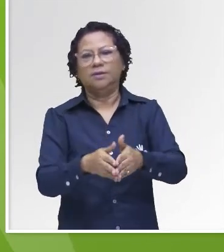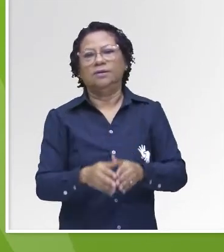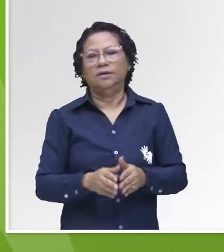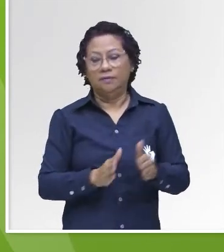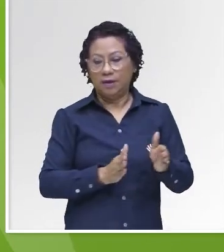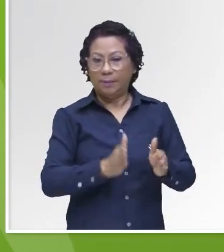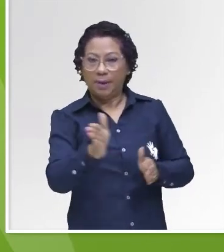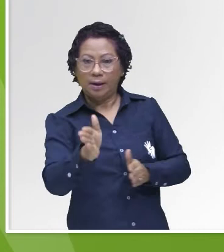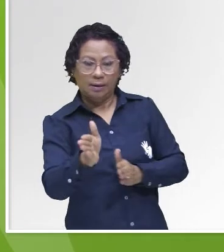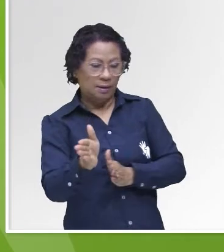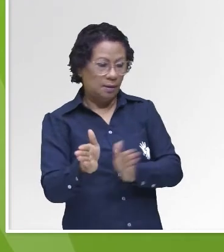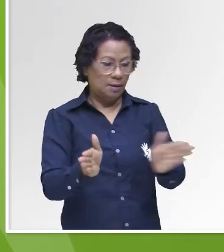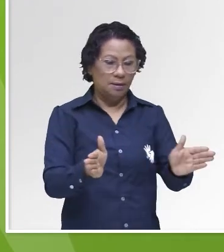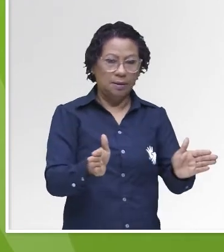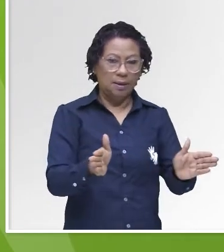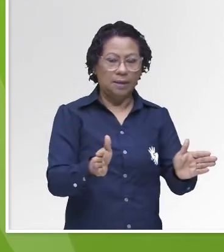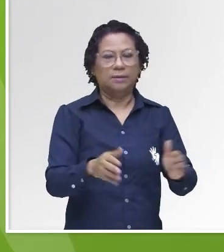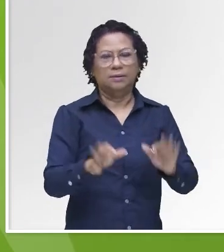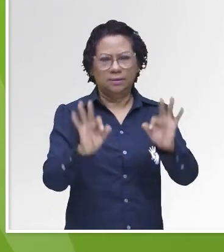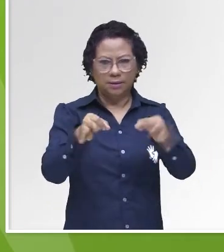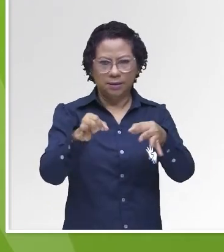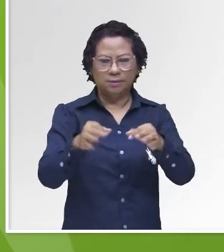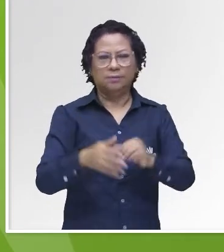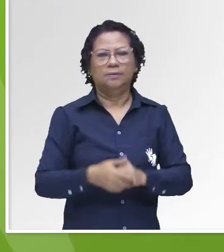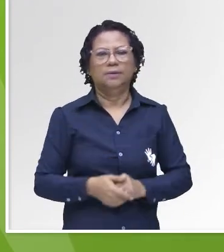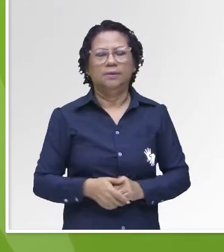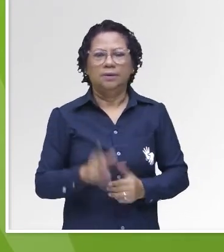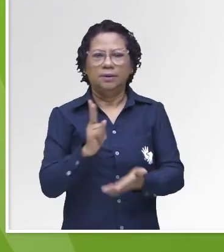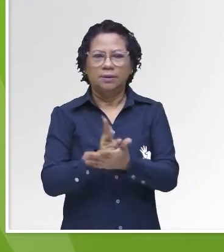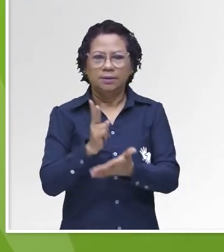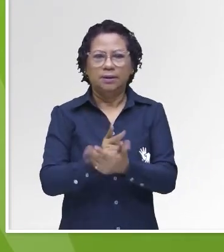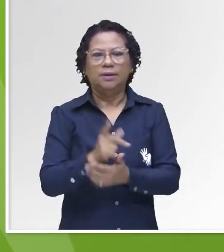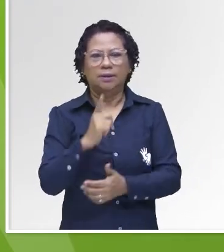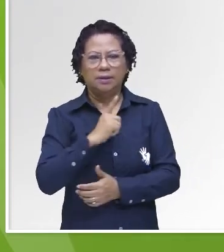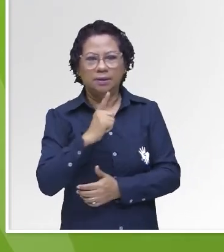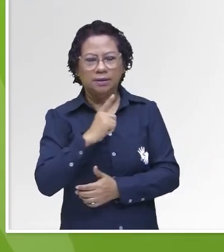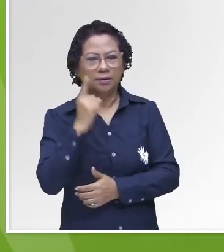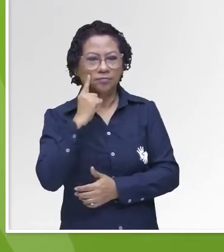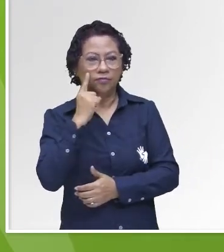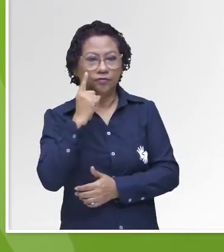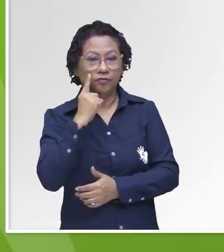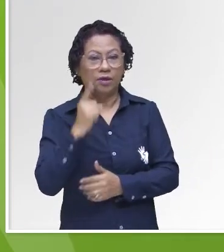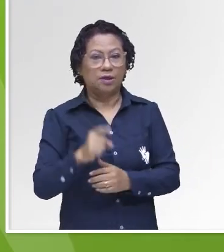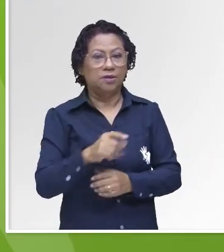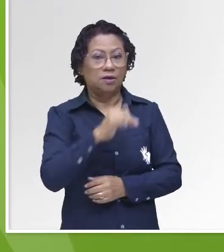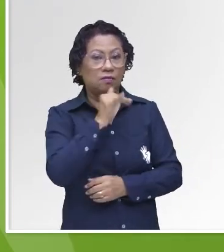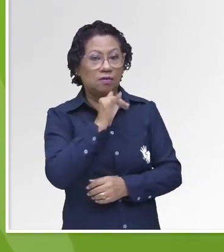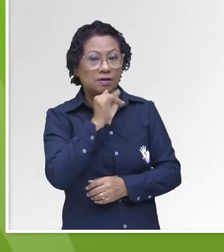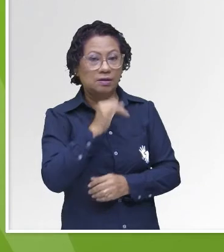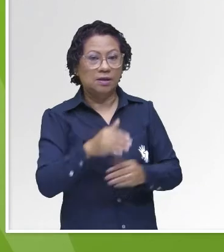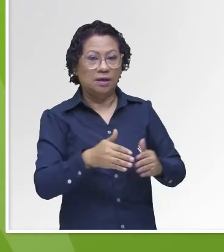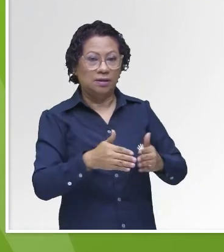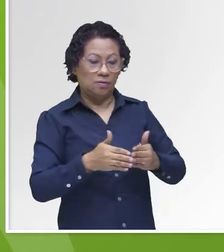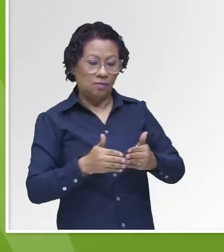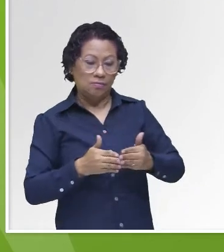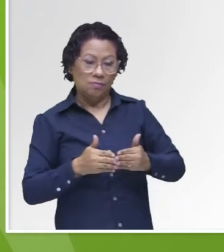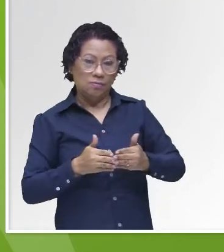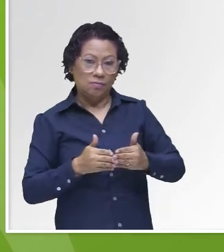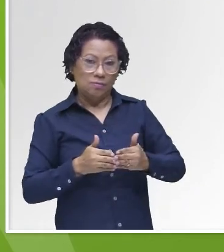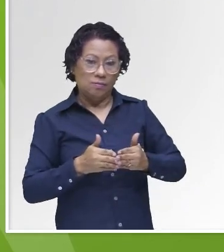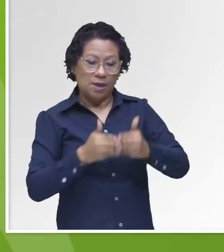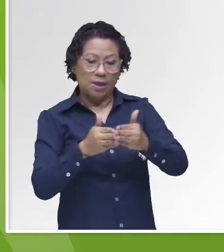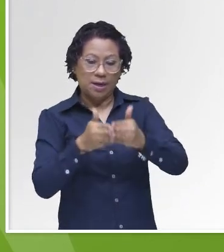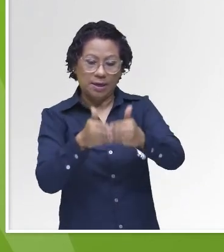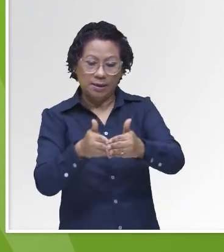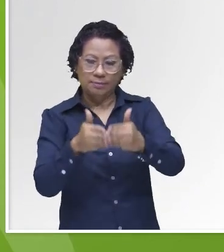cima, certo? Olha só, sempre tendo em mente aqui a nossa resultante, ó. Um pouco para frente e um pouco para